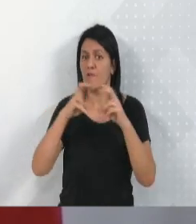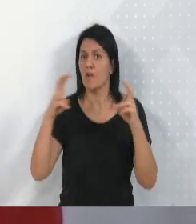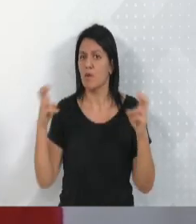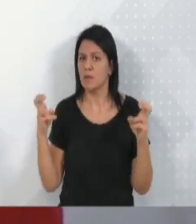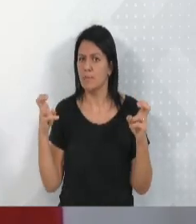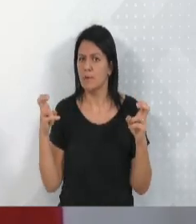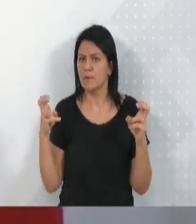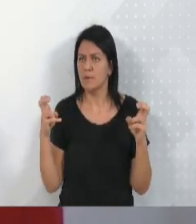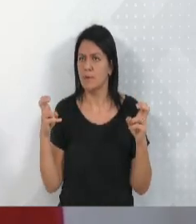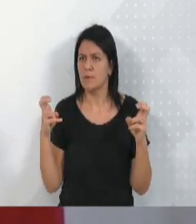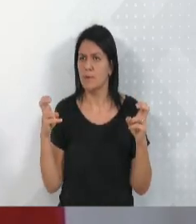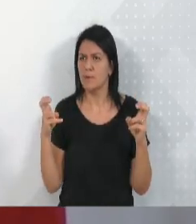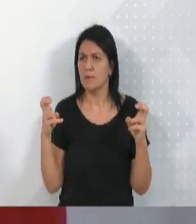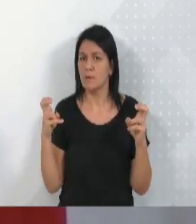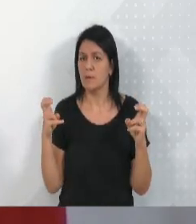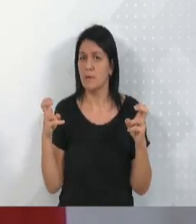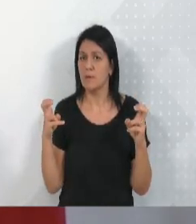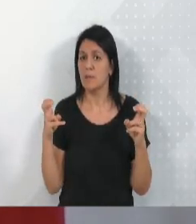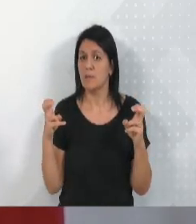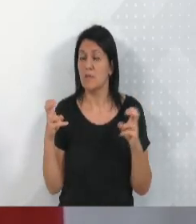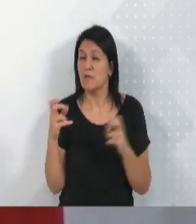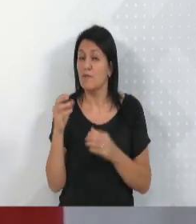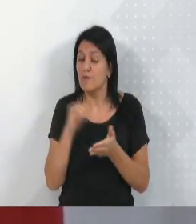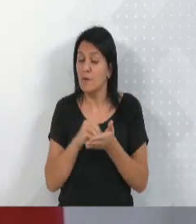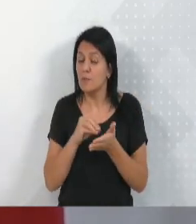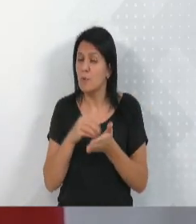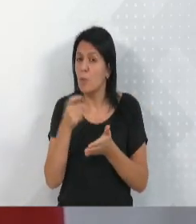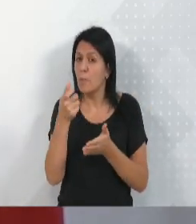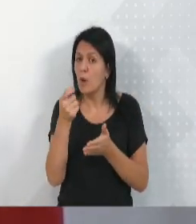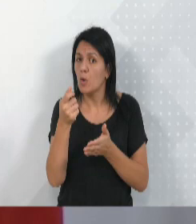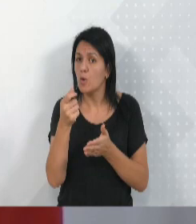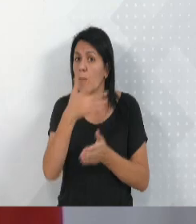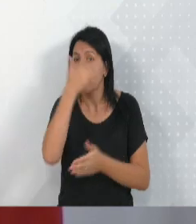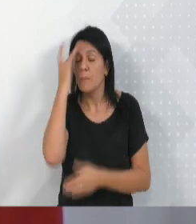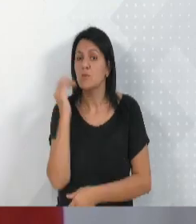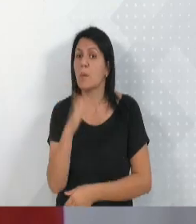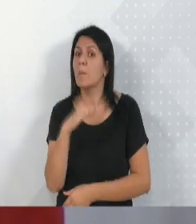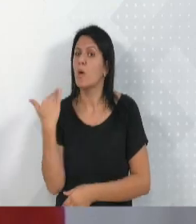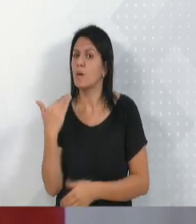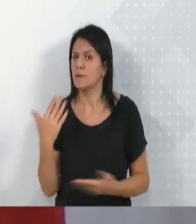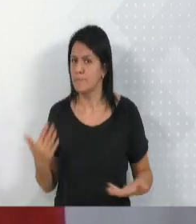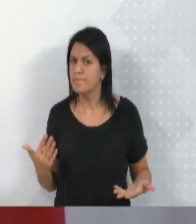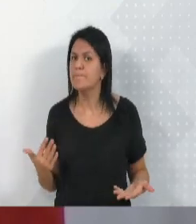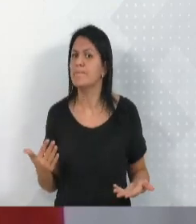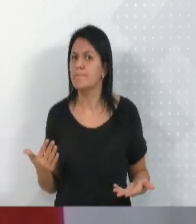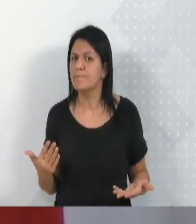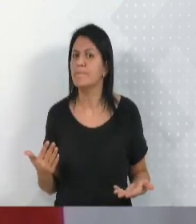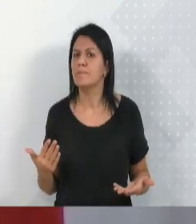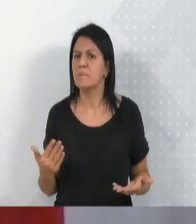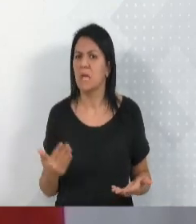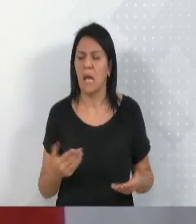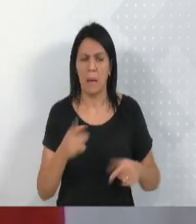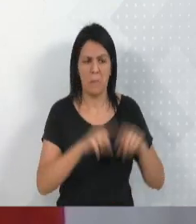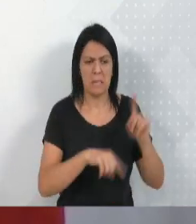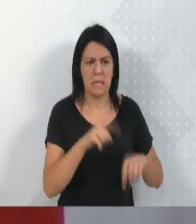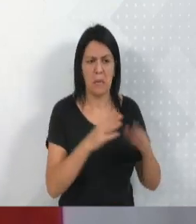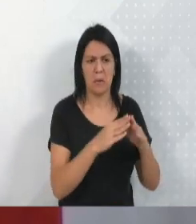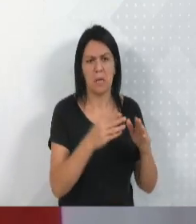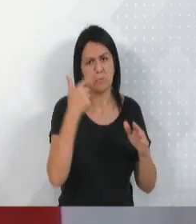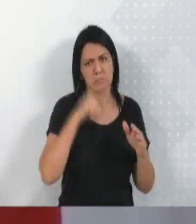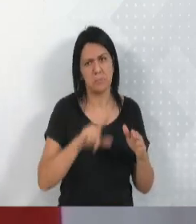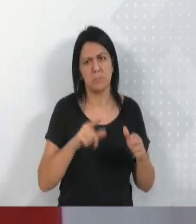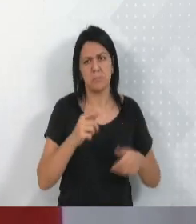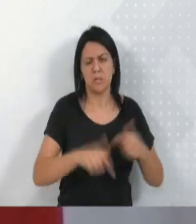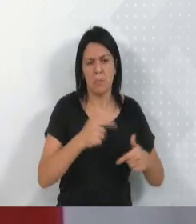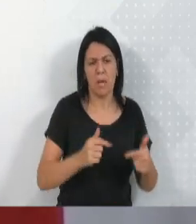gente, por muito pouco, não perdeu vidas, porque os bens a gente consegue recuperar, mas e as vidas? Ali naquela região